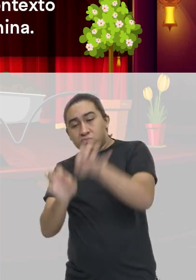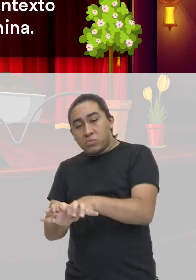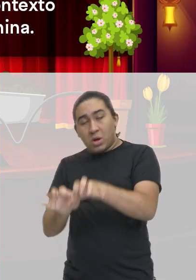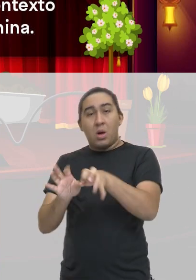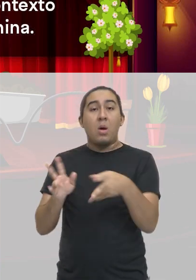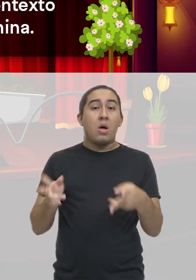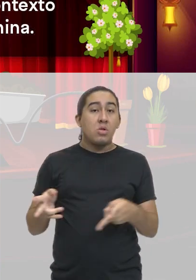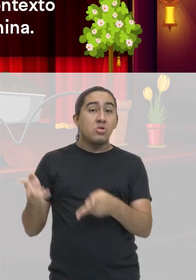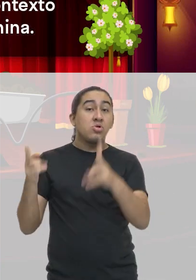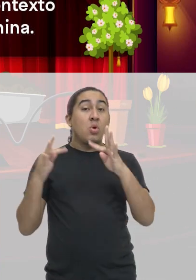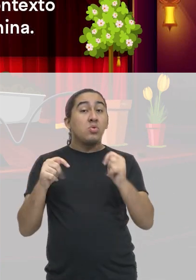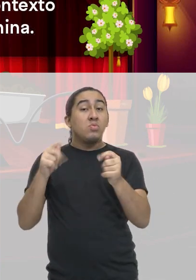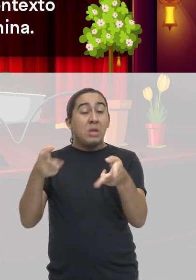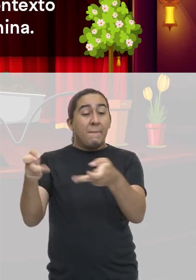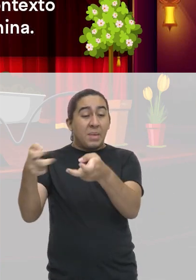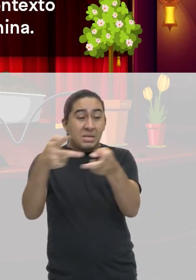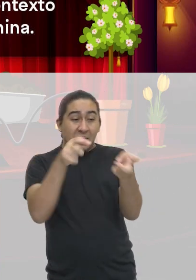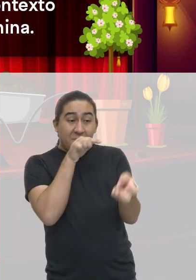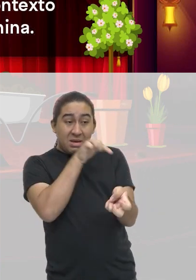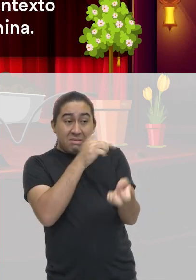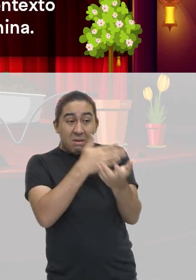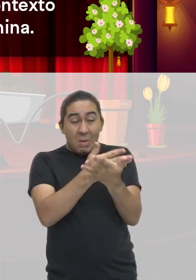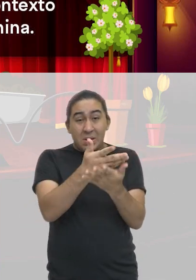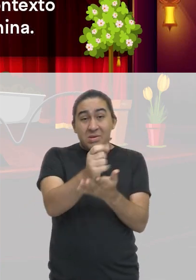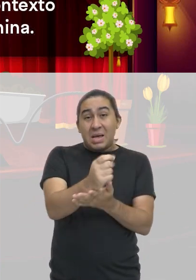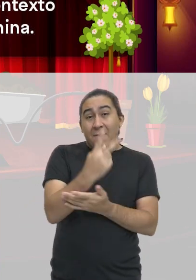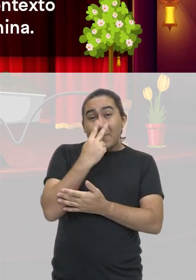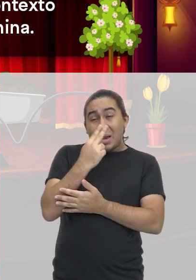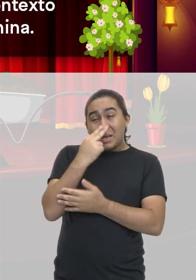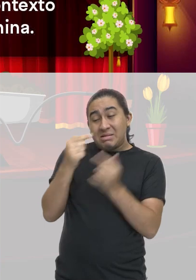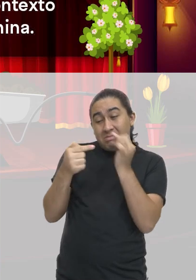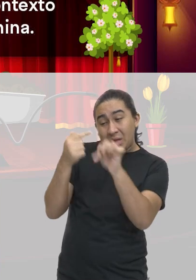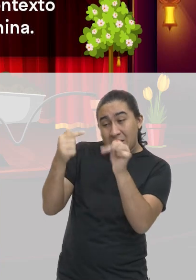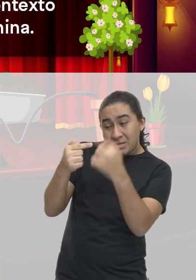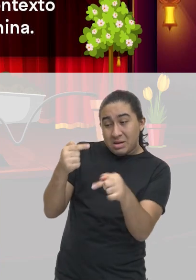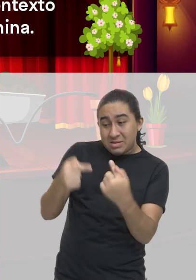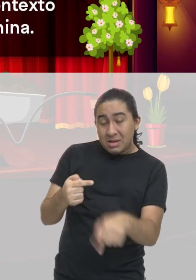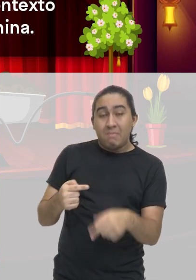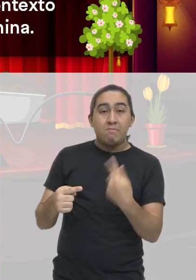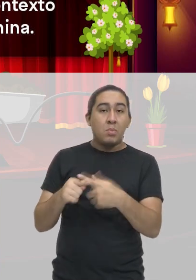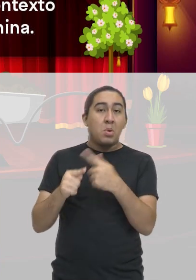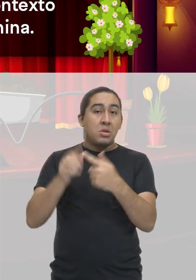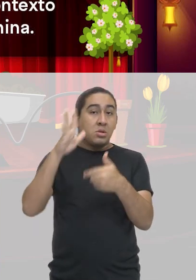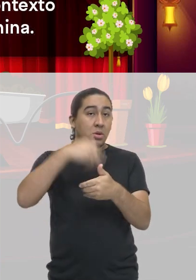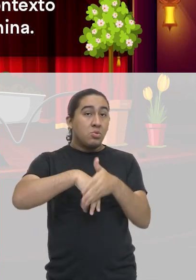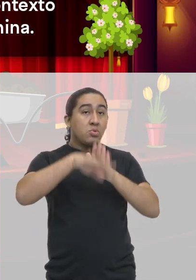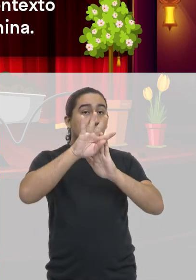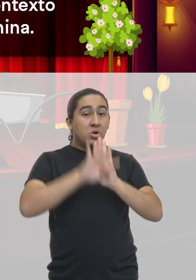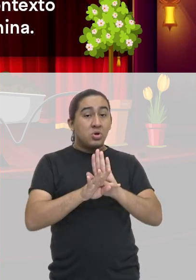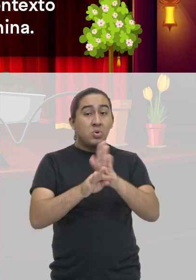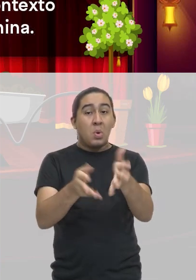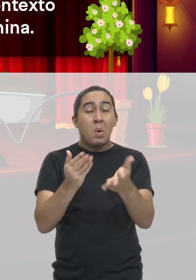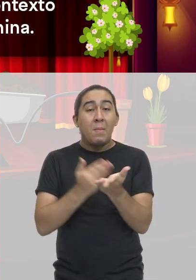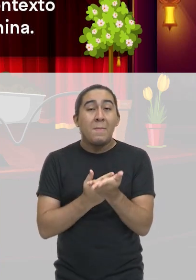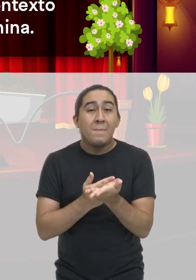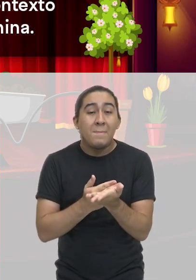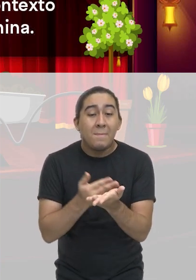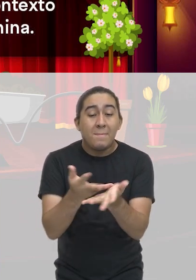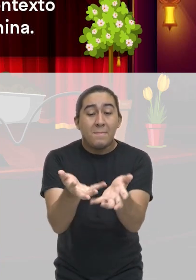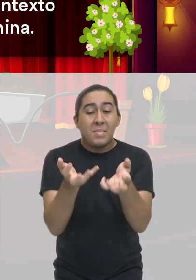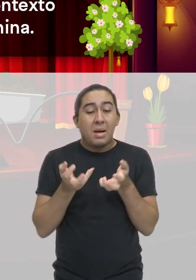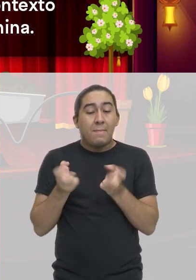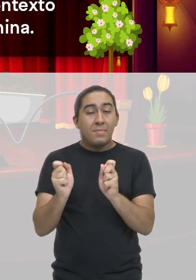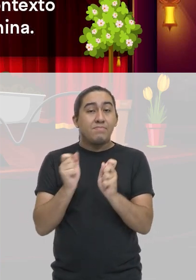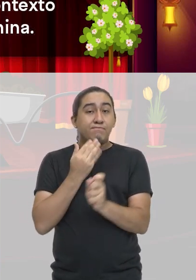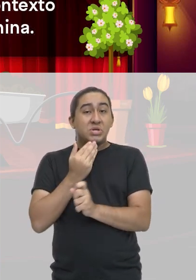moça também percebe, que ele começa a limitar a liberdade dele. Porque dentro do texto ele começa a exigir riquezas e